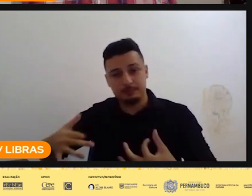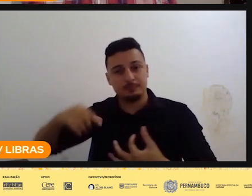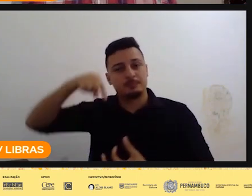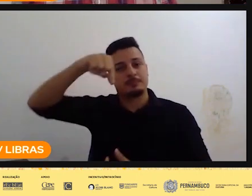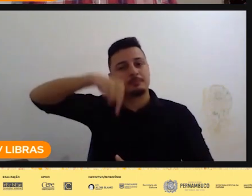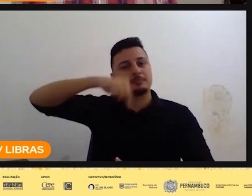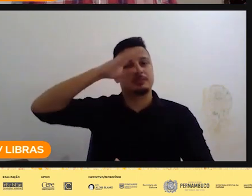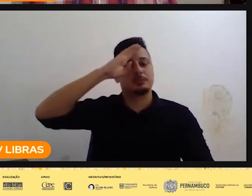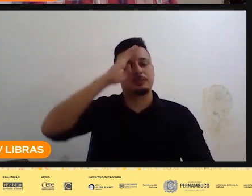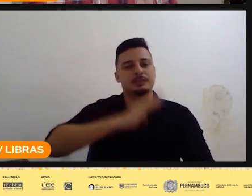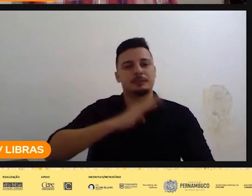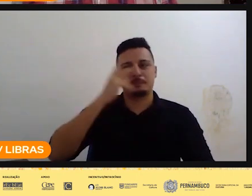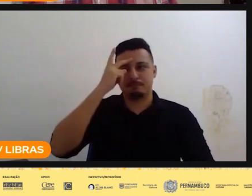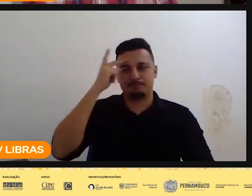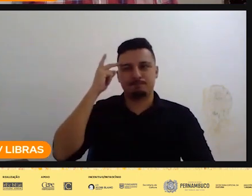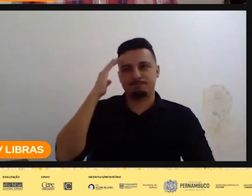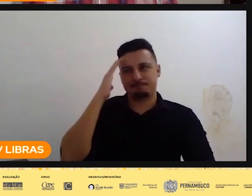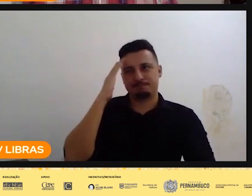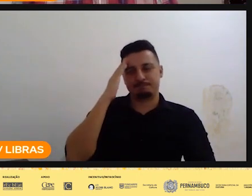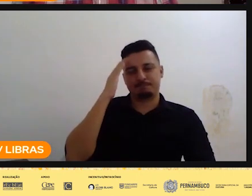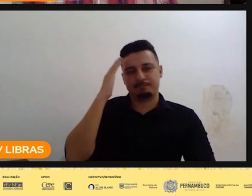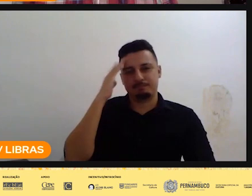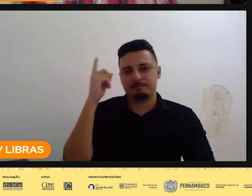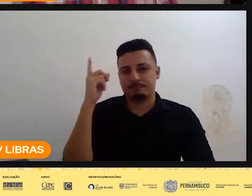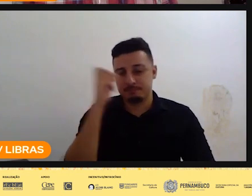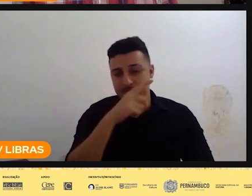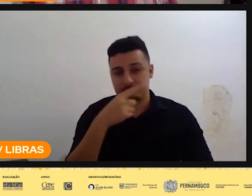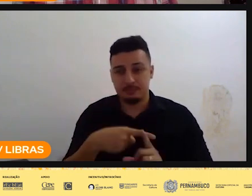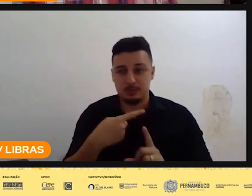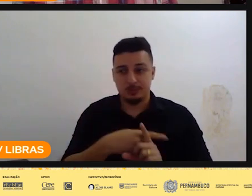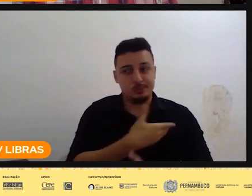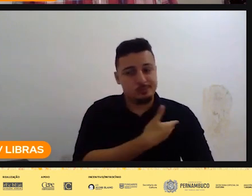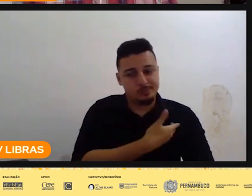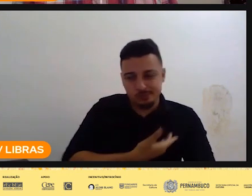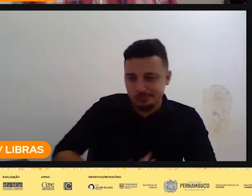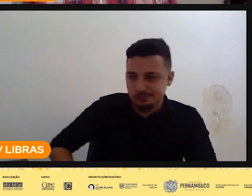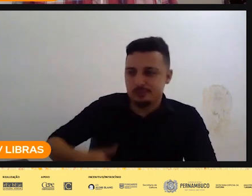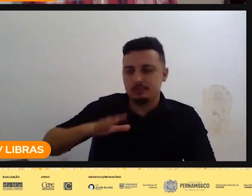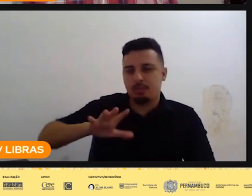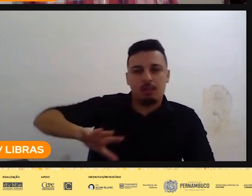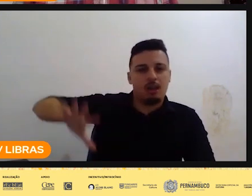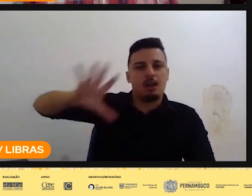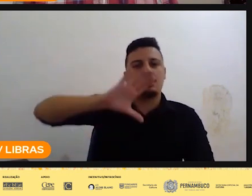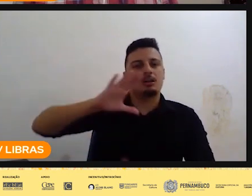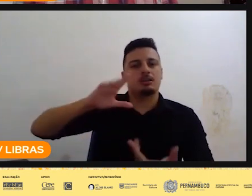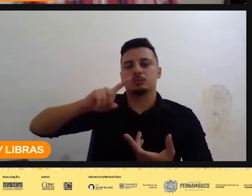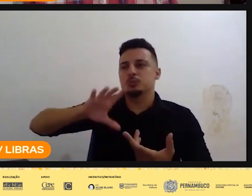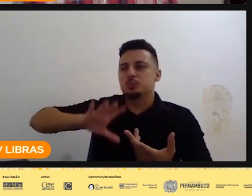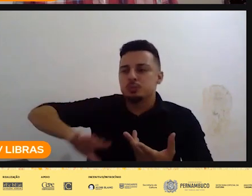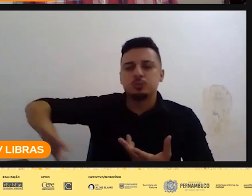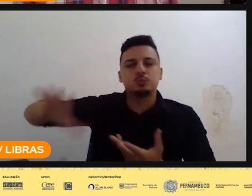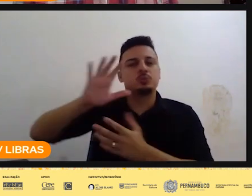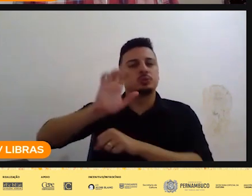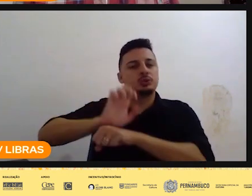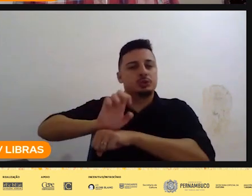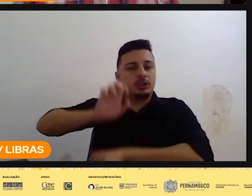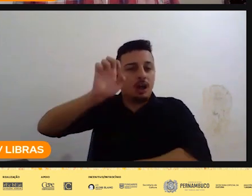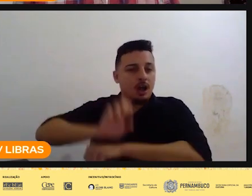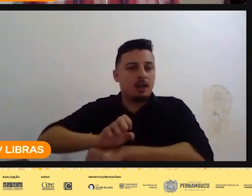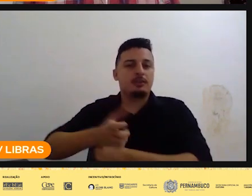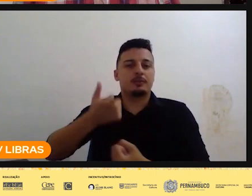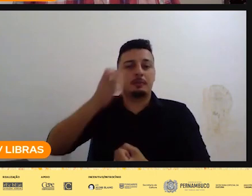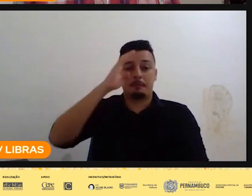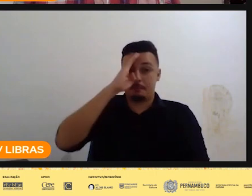e entender as instituições, órgãos públicos, secretarias de cultura, na esfera federal, estadual, municipal,